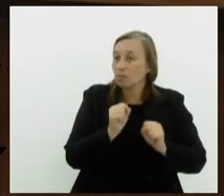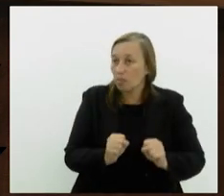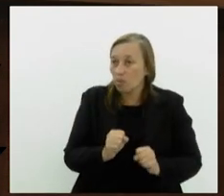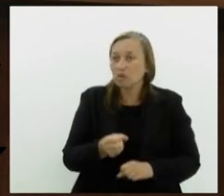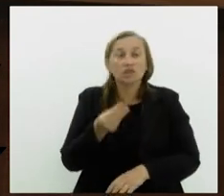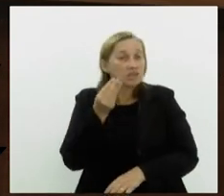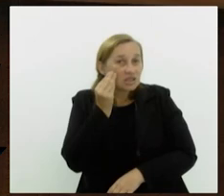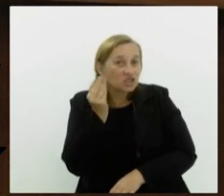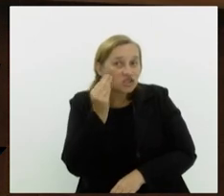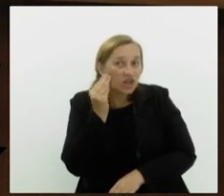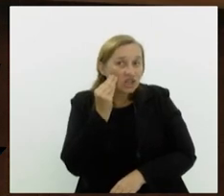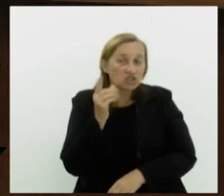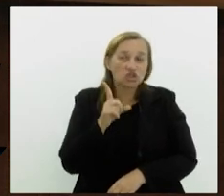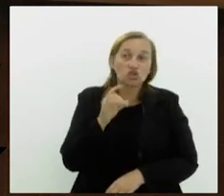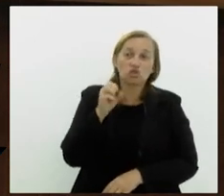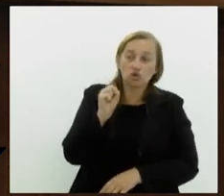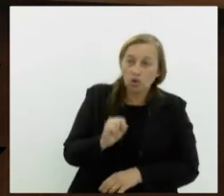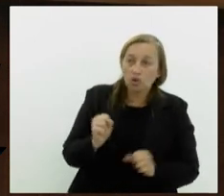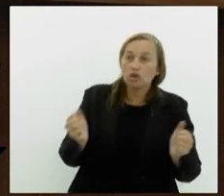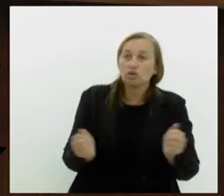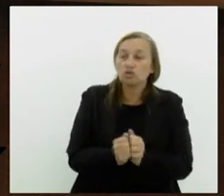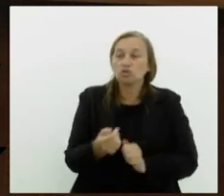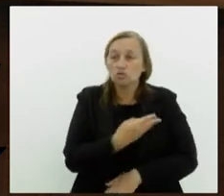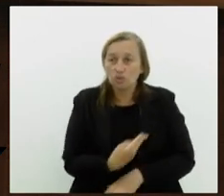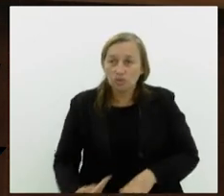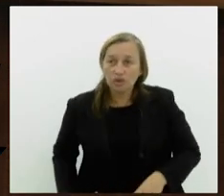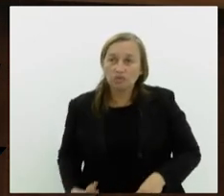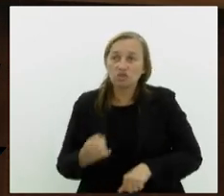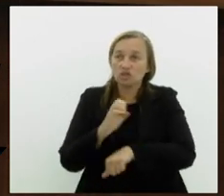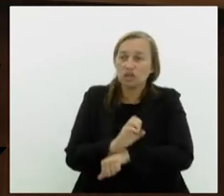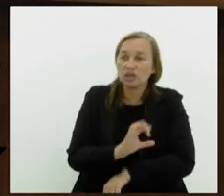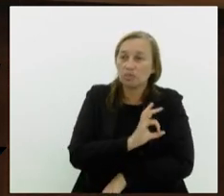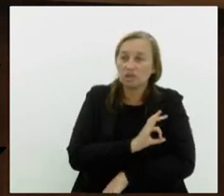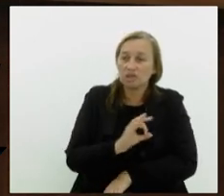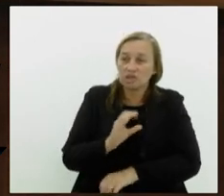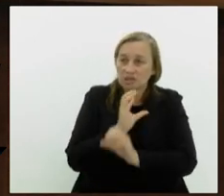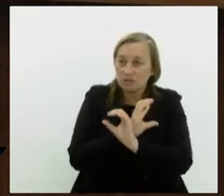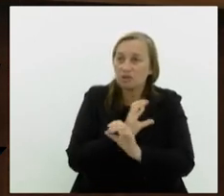testagem de solo junto com o governo do Estado, com a Polícia Civil e